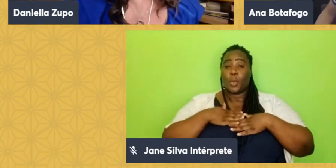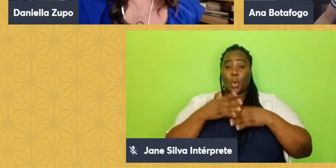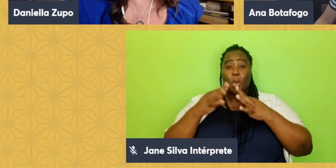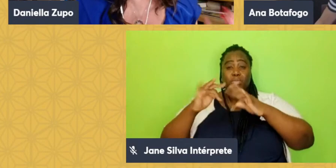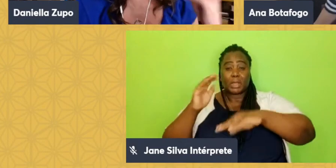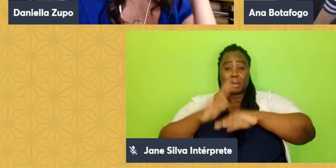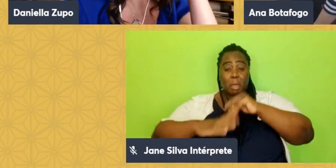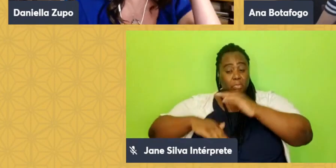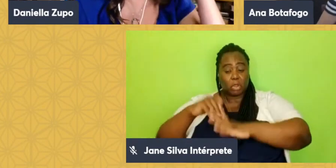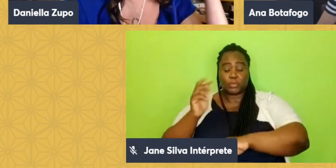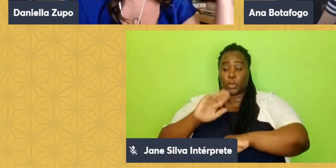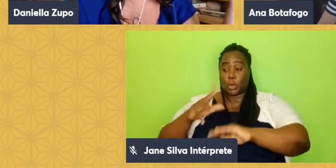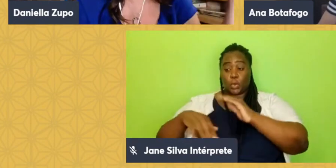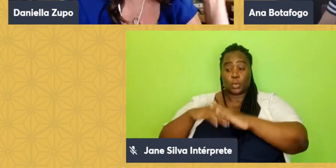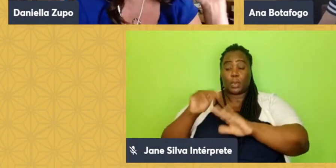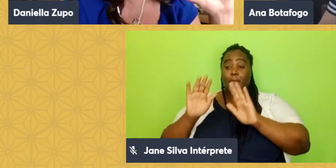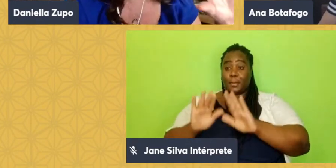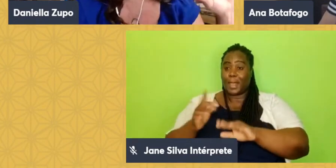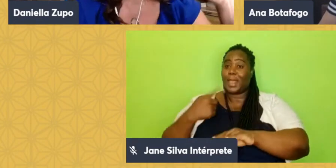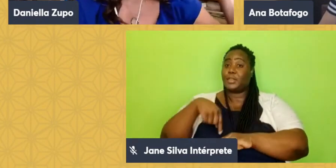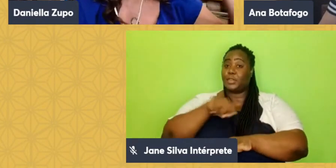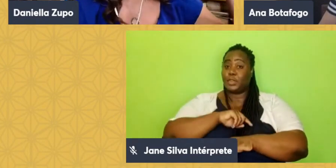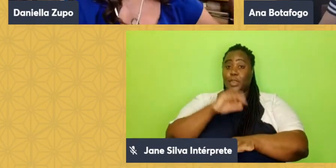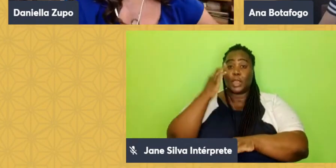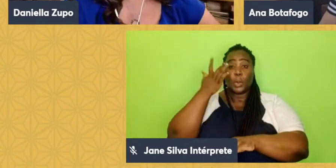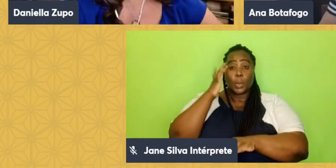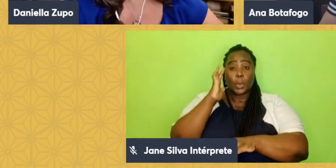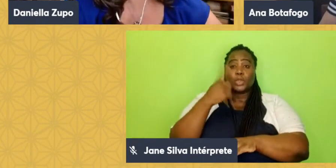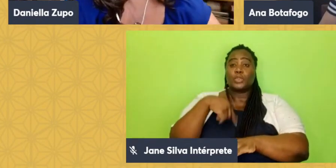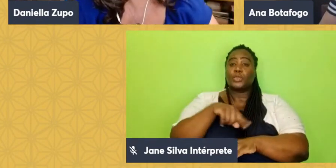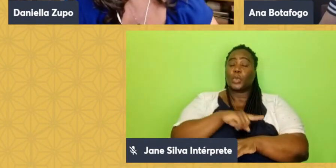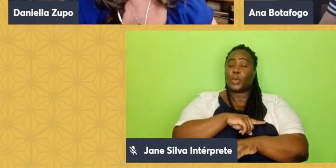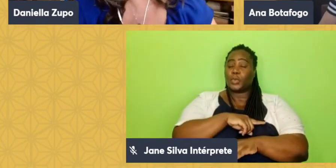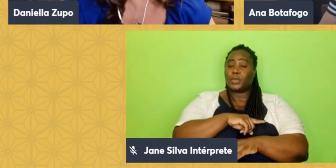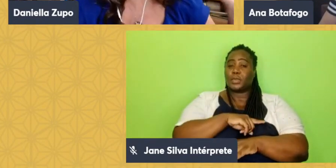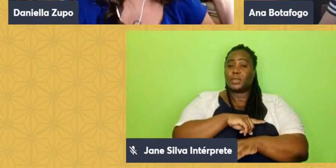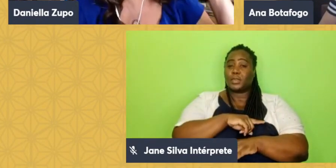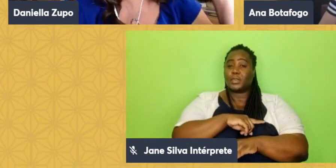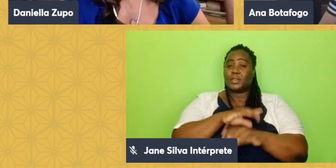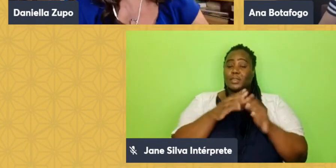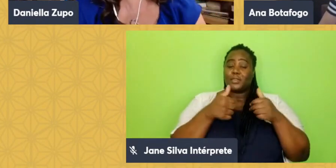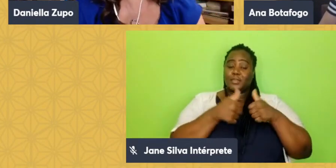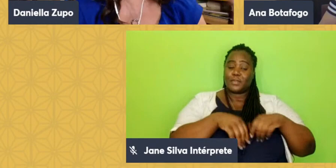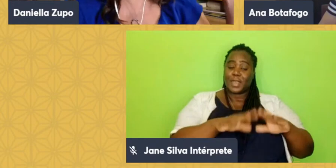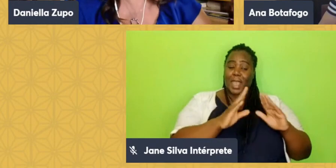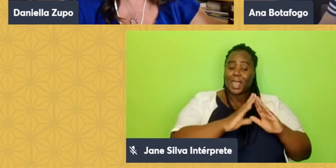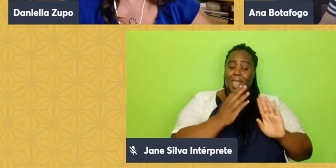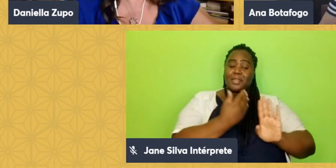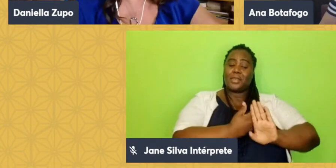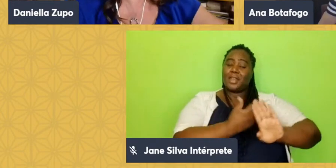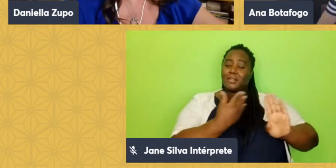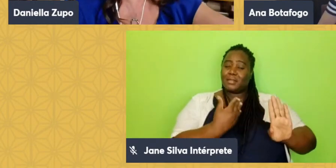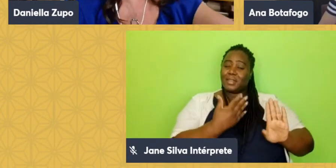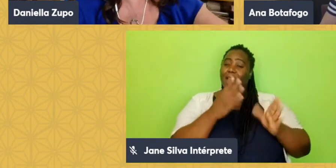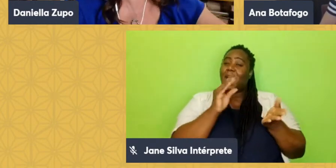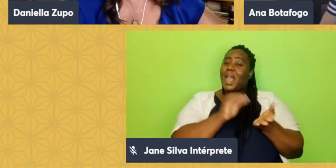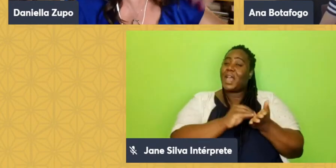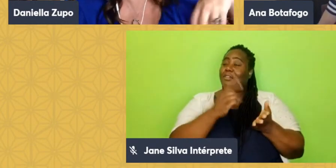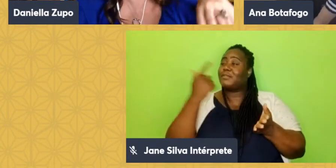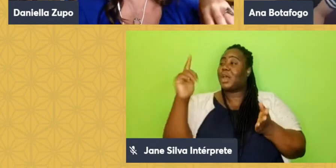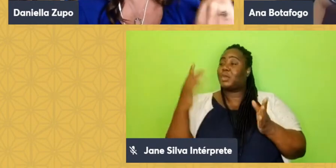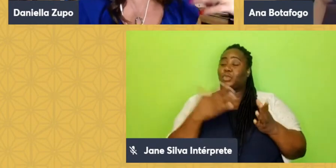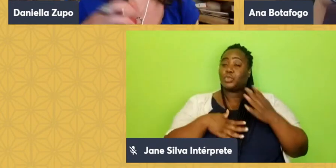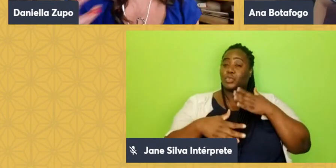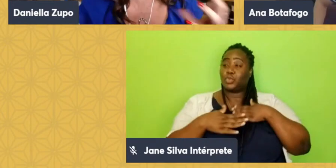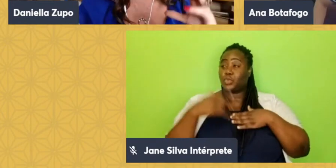esses corpos profissionais né Eu acho que essa essa essa esse confinamento esse isolamento essa ausência de outros